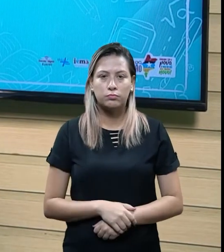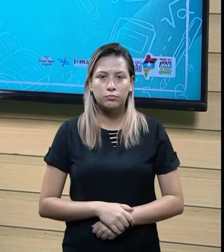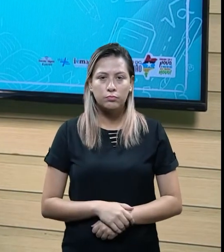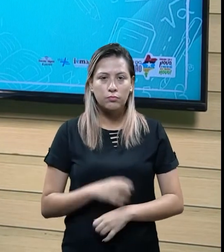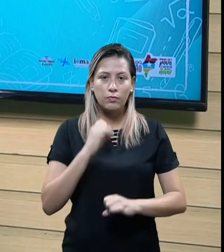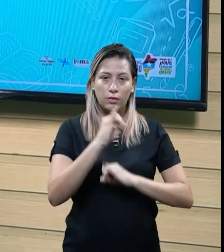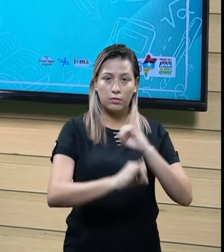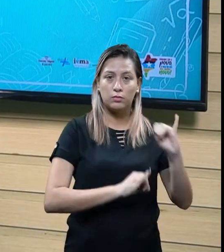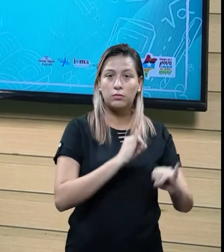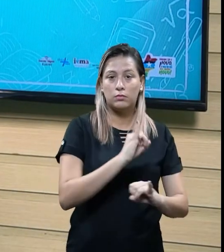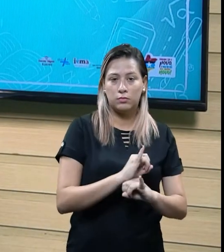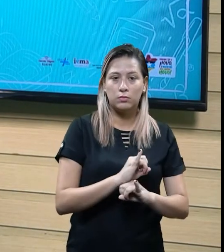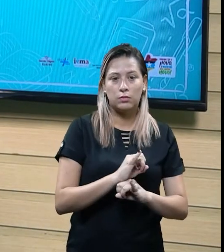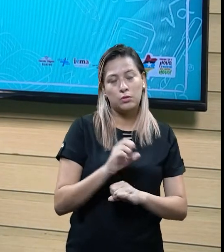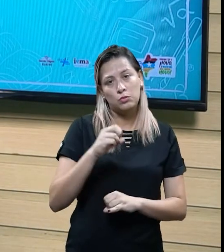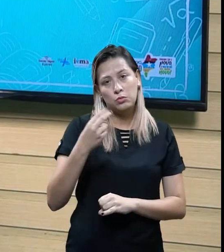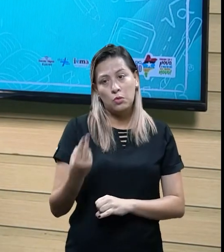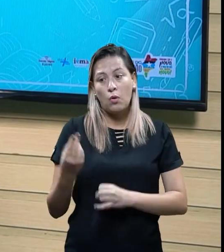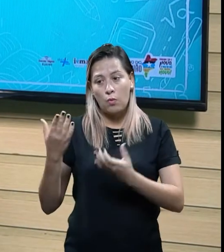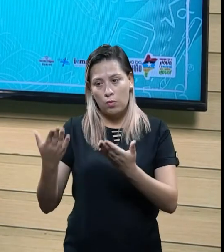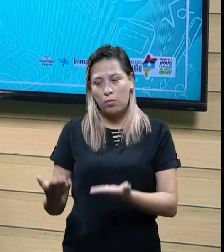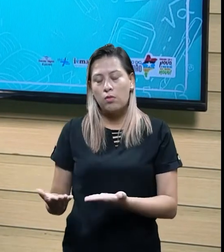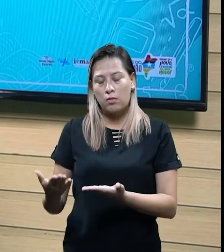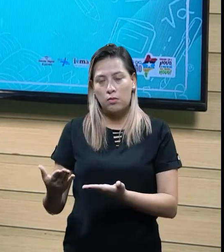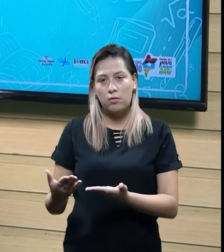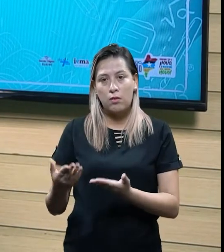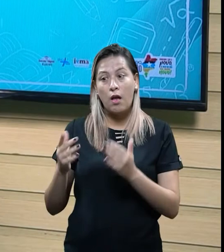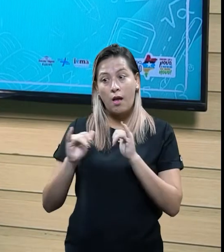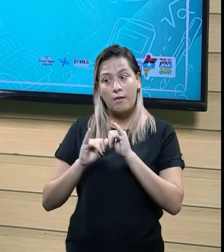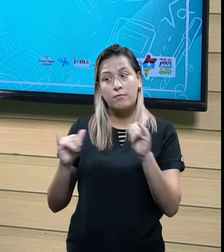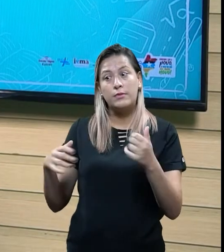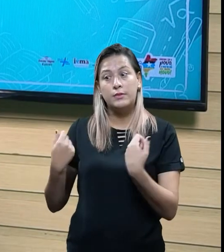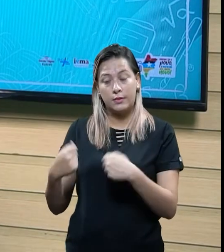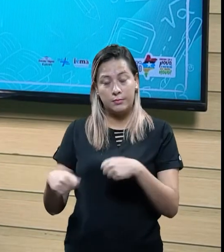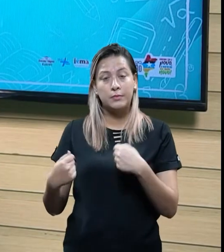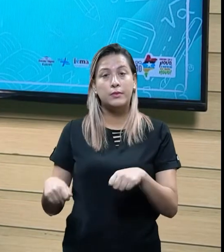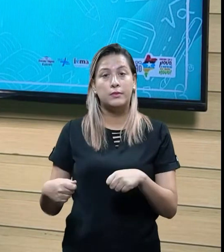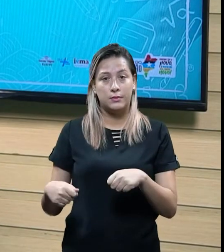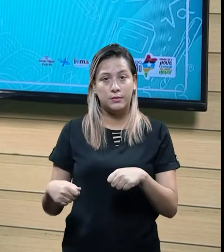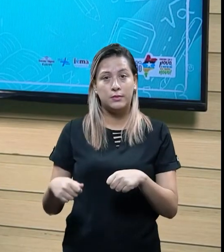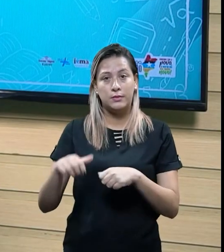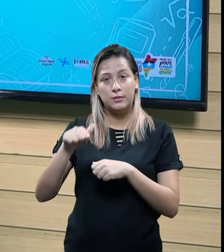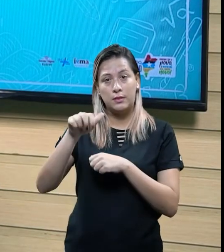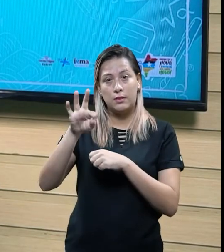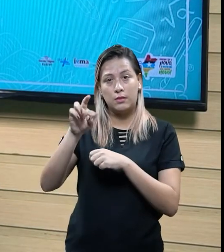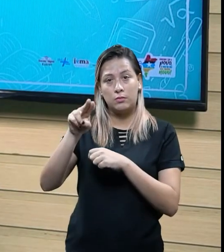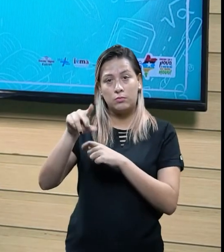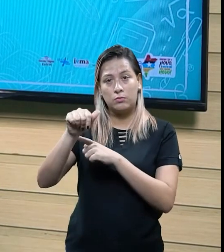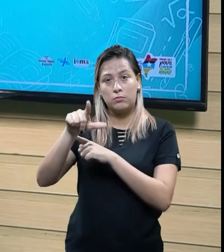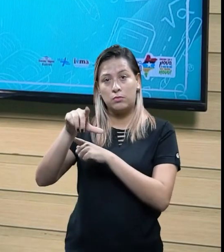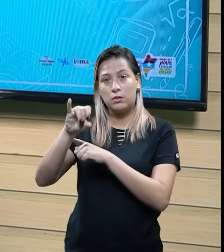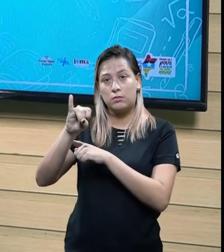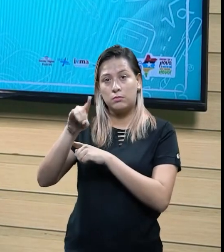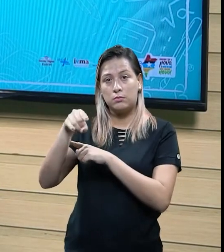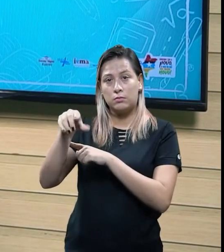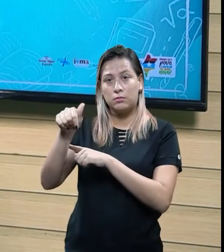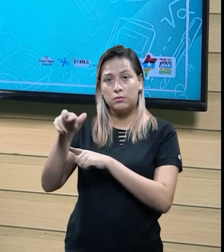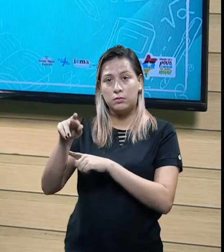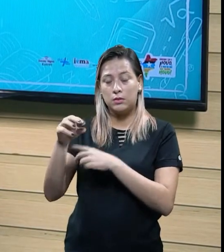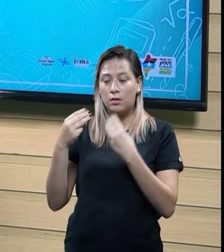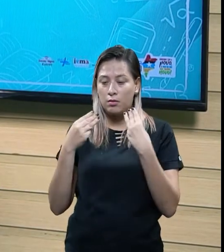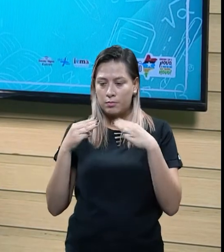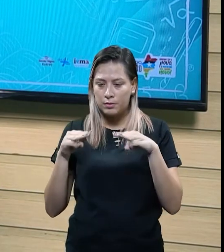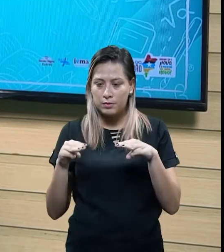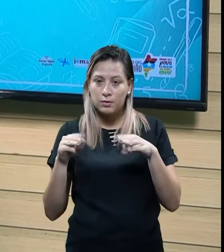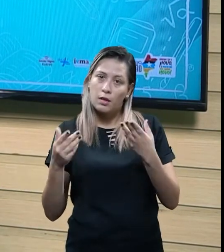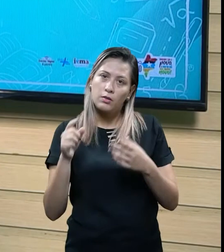a internet, às vezes a própria máquina avisa que está na hora de você atualizar, chega a mensagem e você